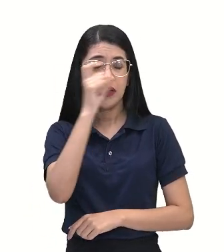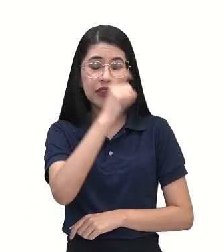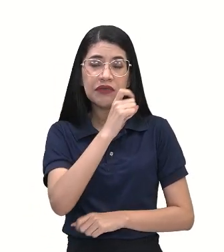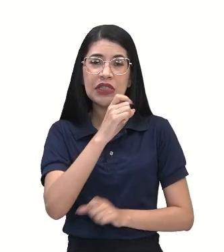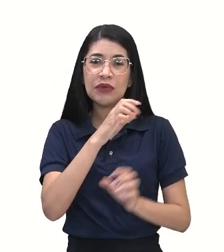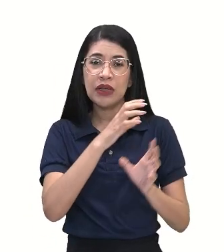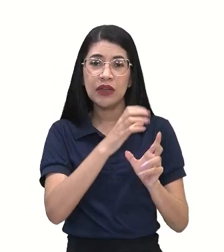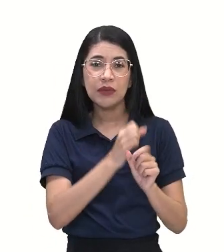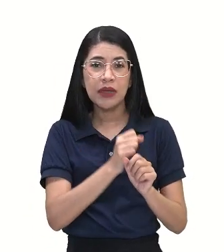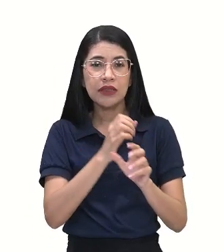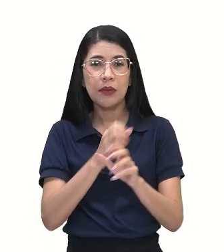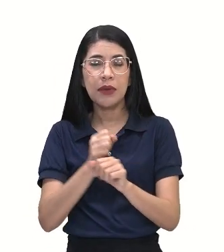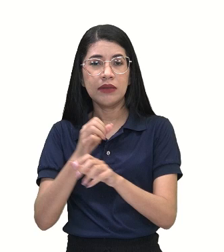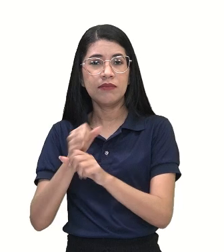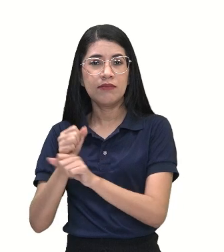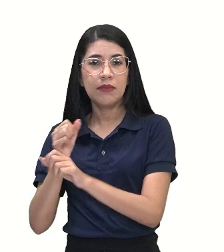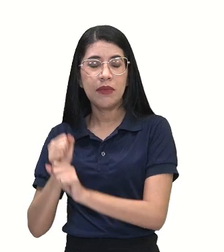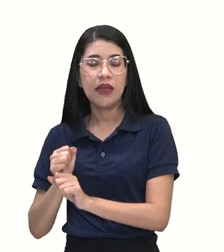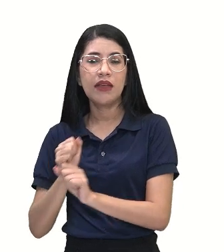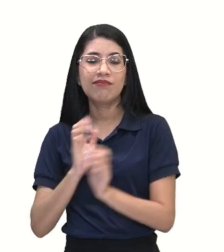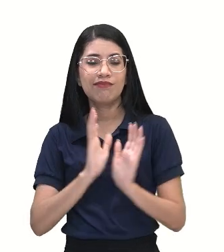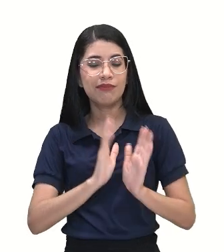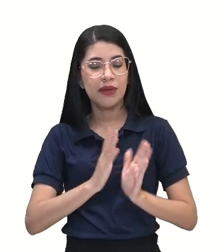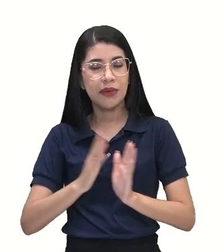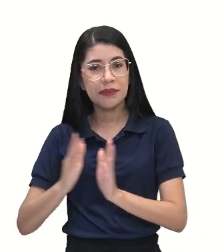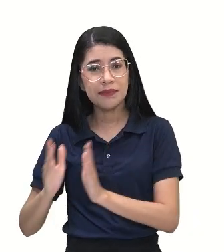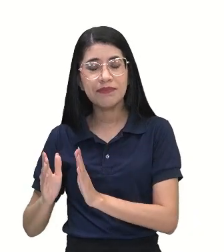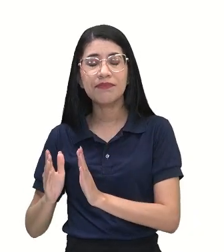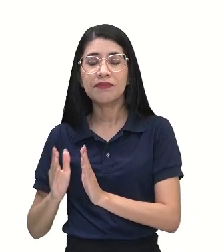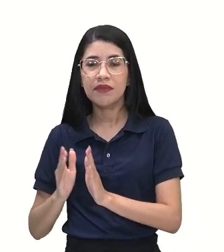somatório, passo a passo,